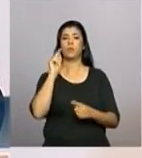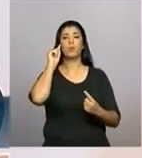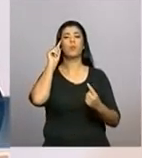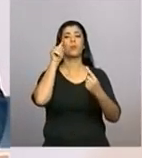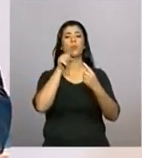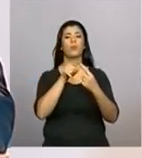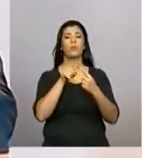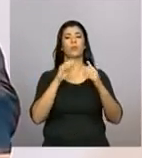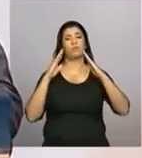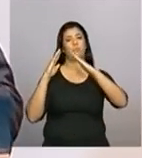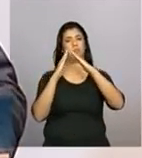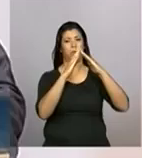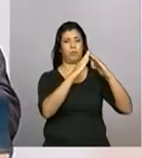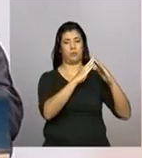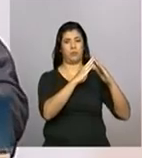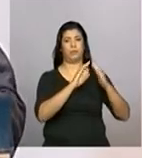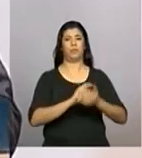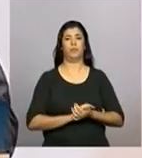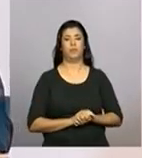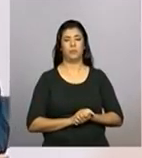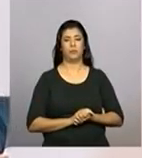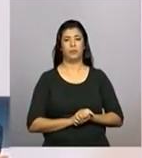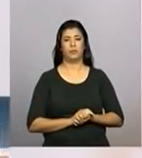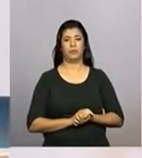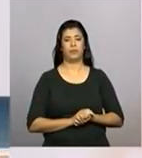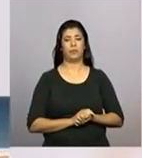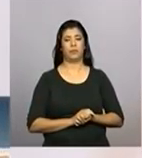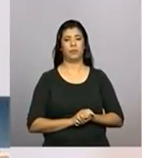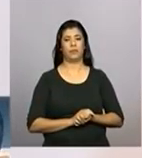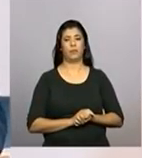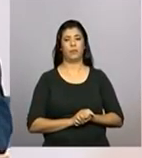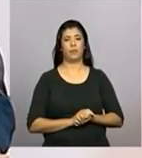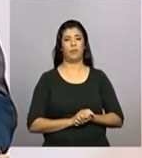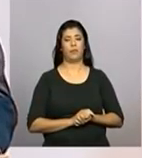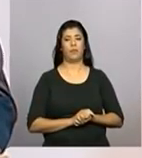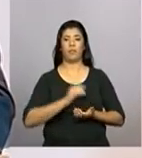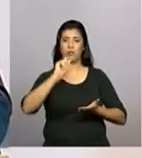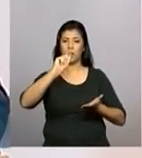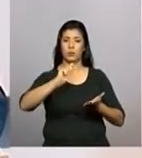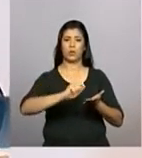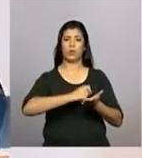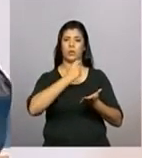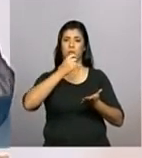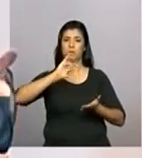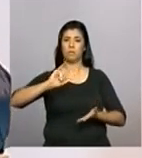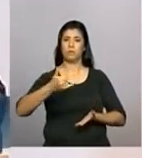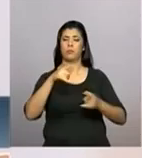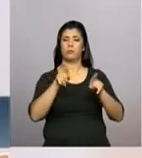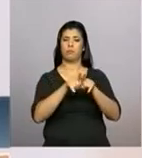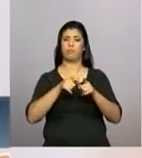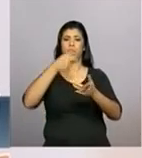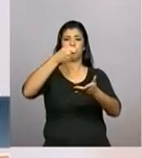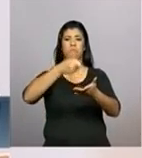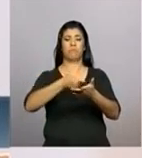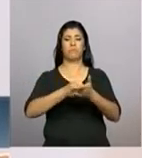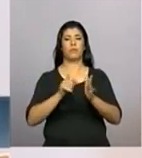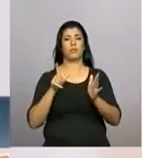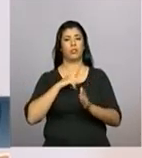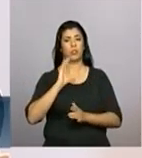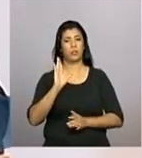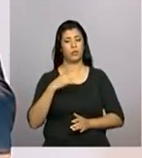habitacional. Quero aqui também registrar que tive a oportunidade de juntamente com a presidenta